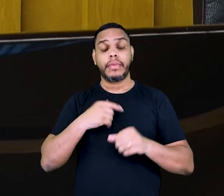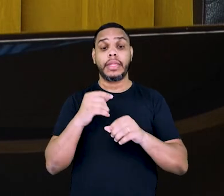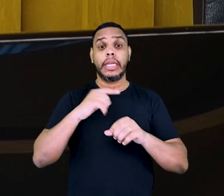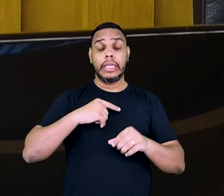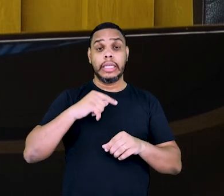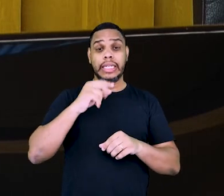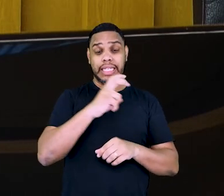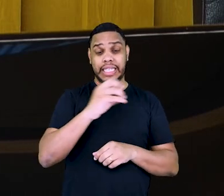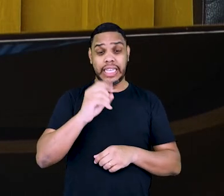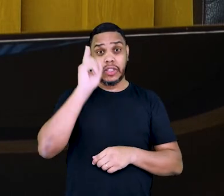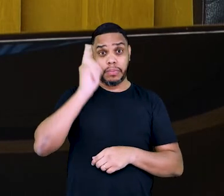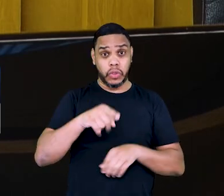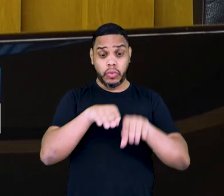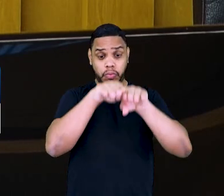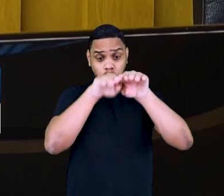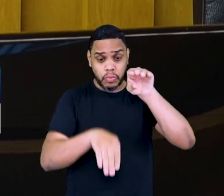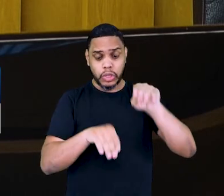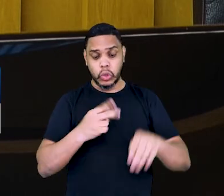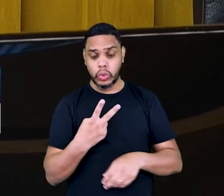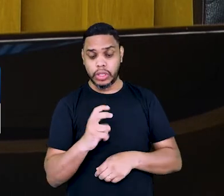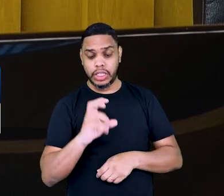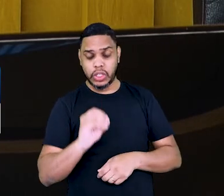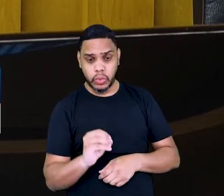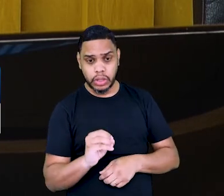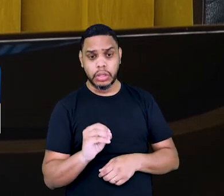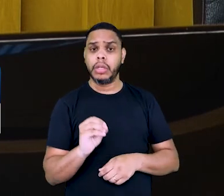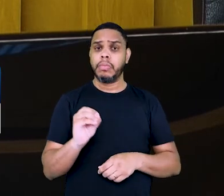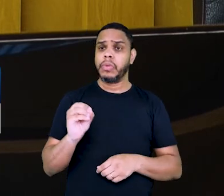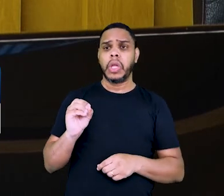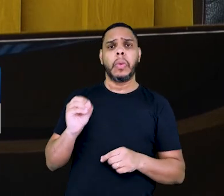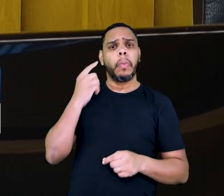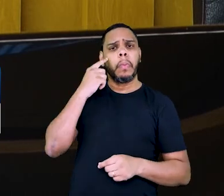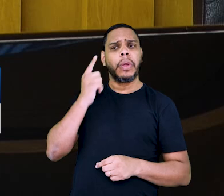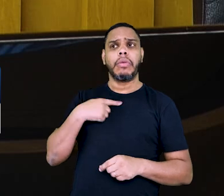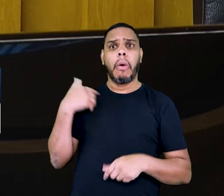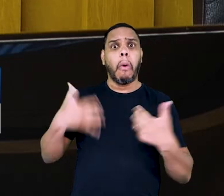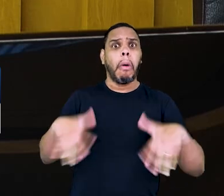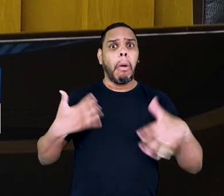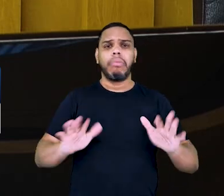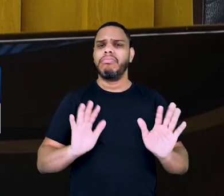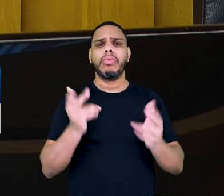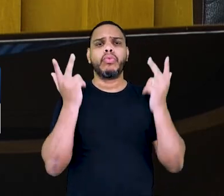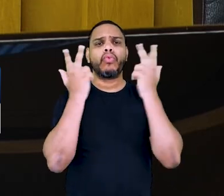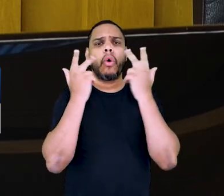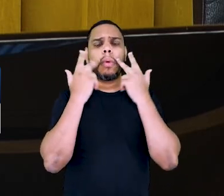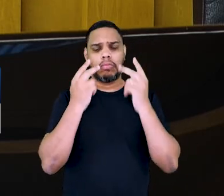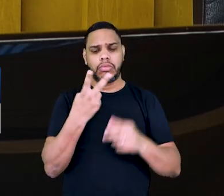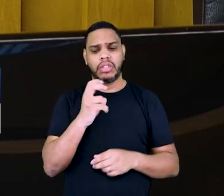500 para 250 mil e eu não acho exorbitante. Como a questão